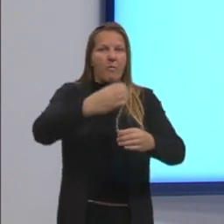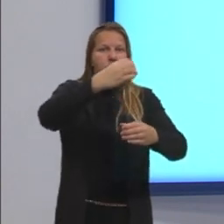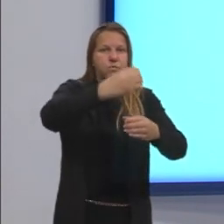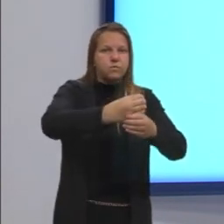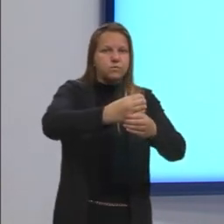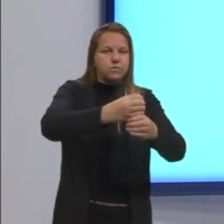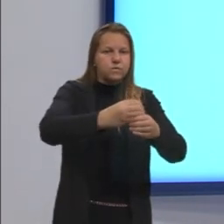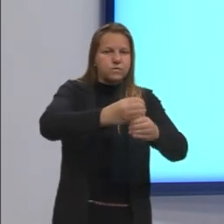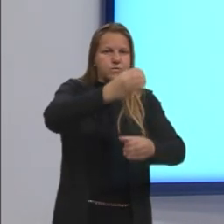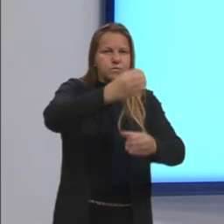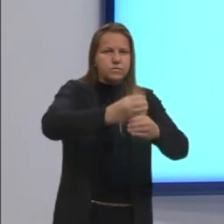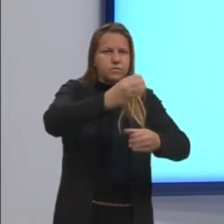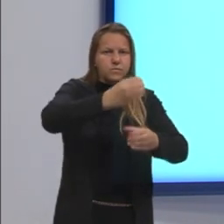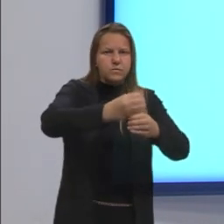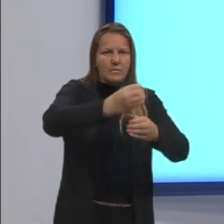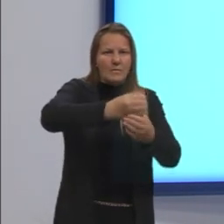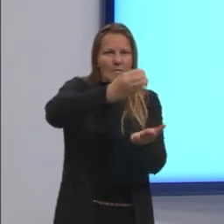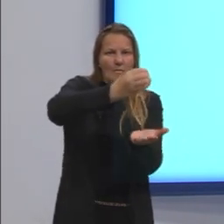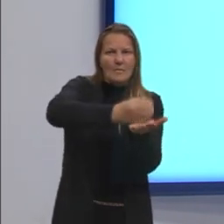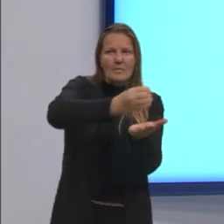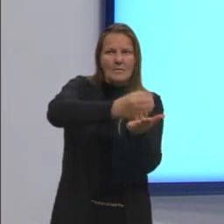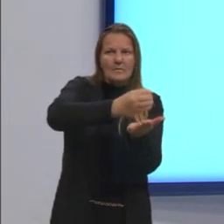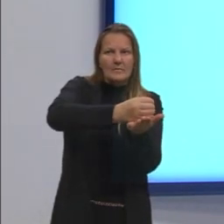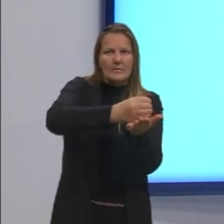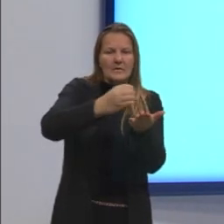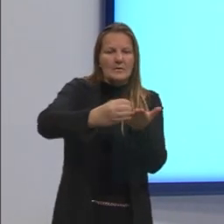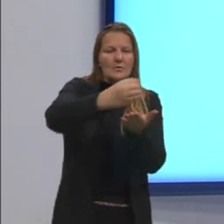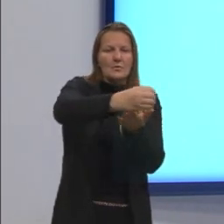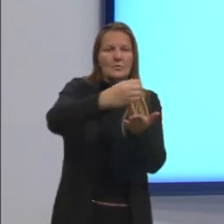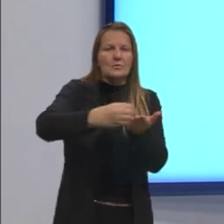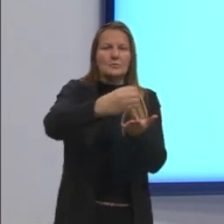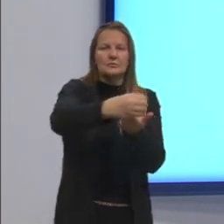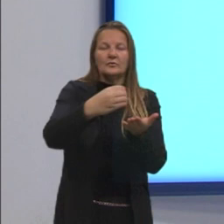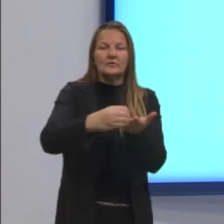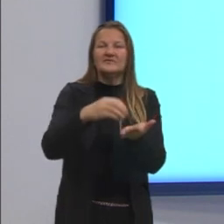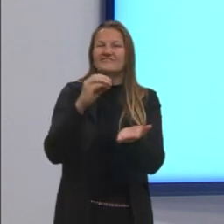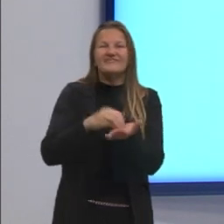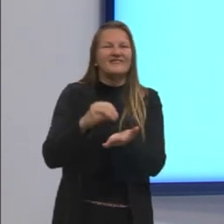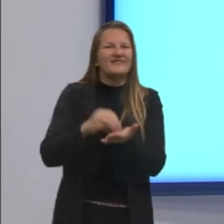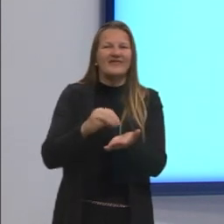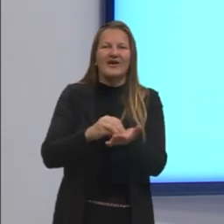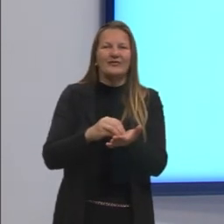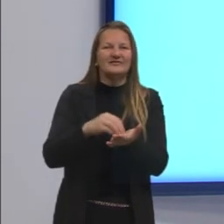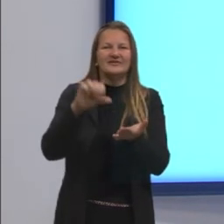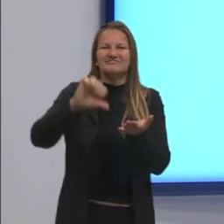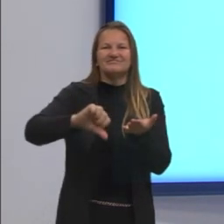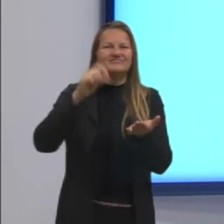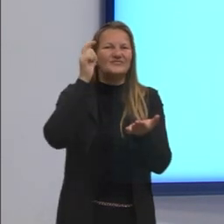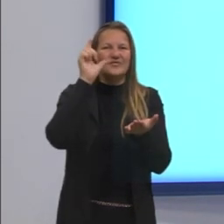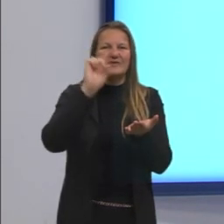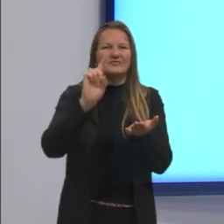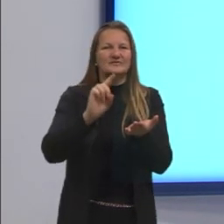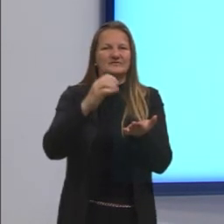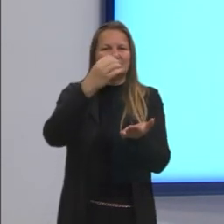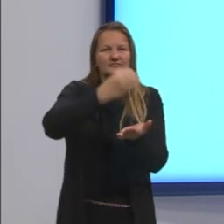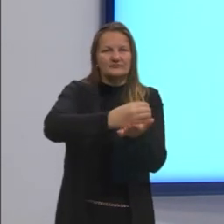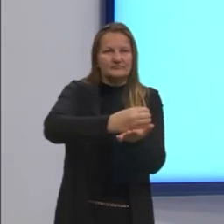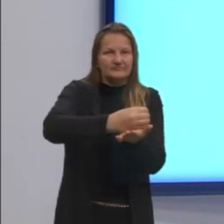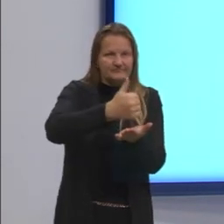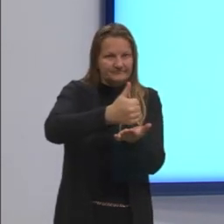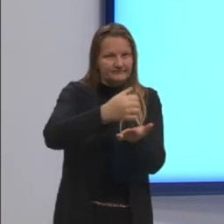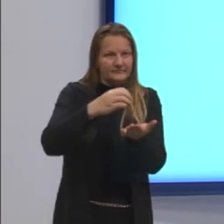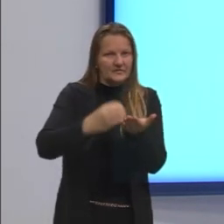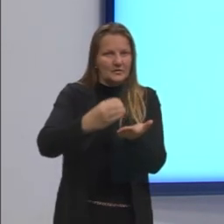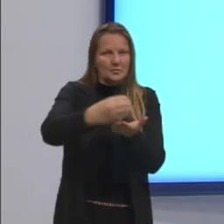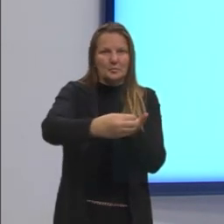inteiro no nosso trapézio mas os outros dois recipientes eles não vão ali entrar né por inteiro então